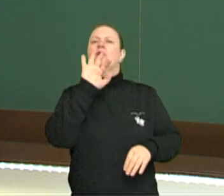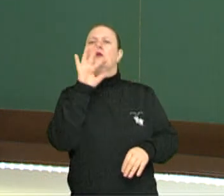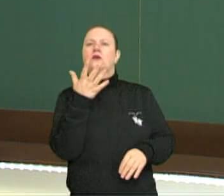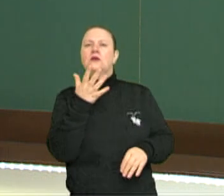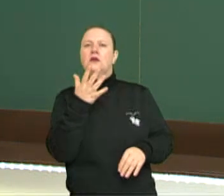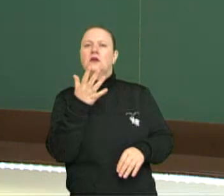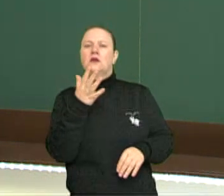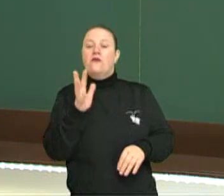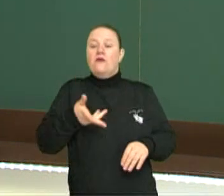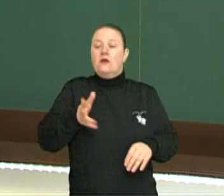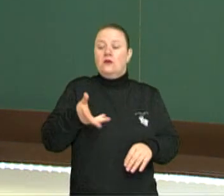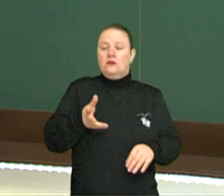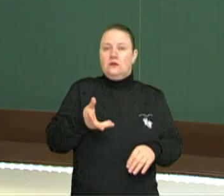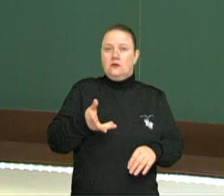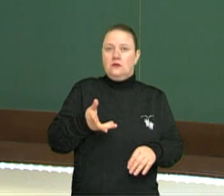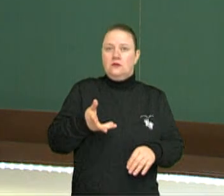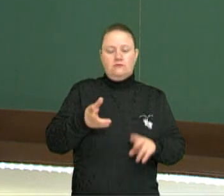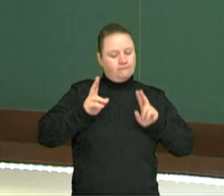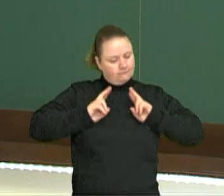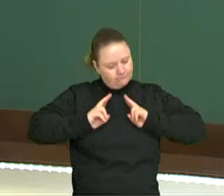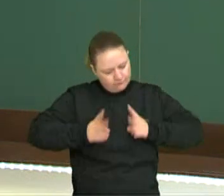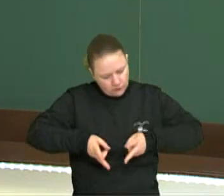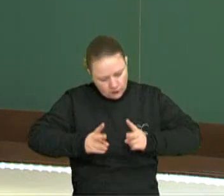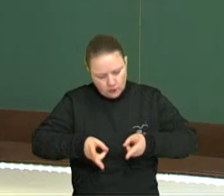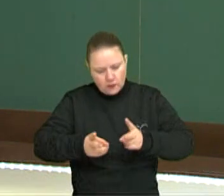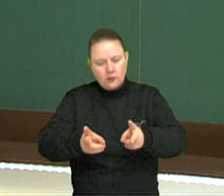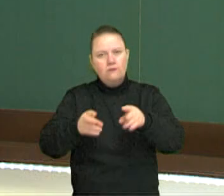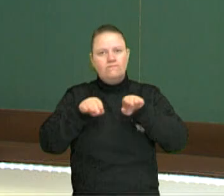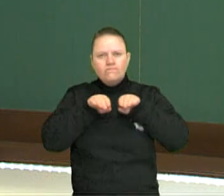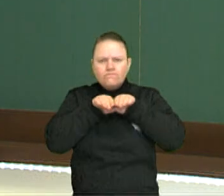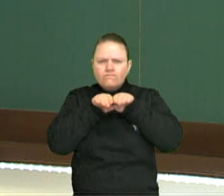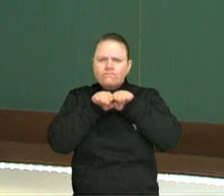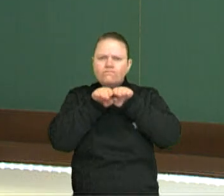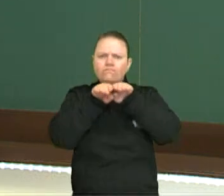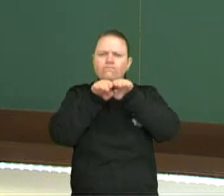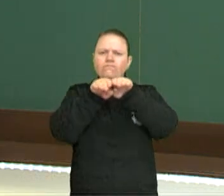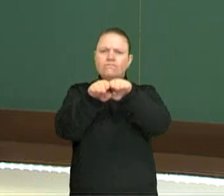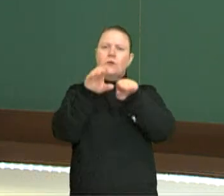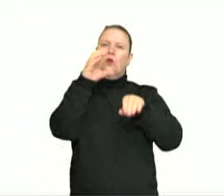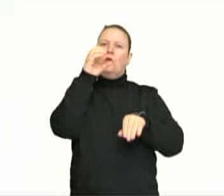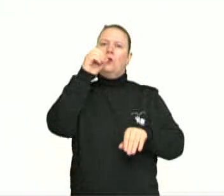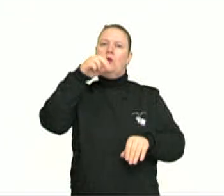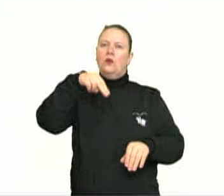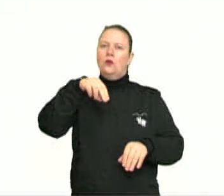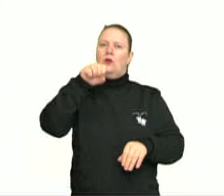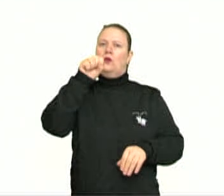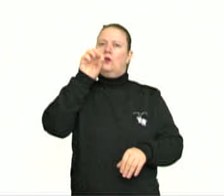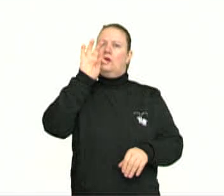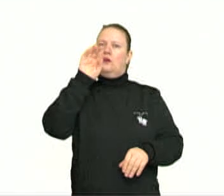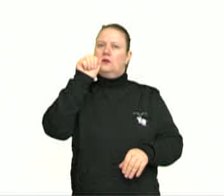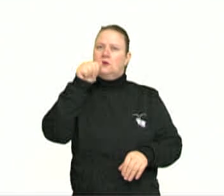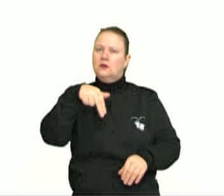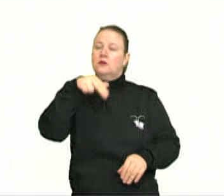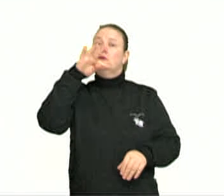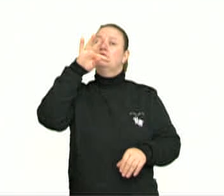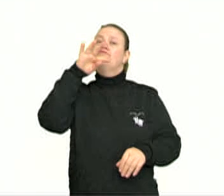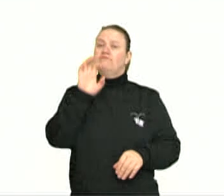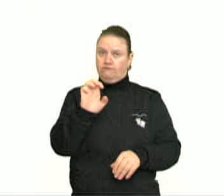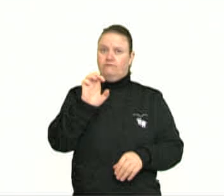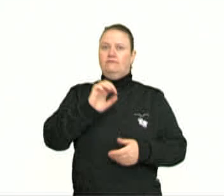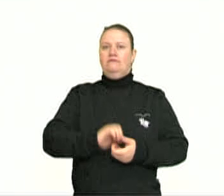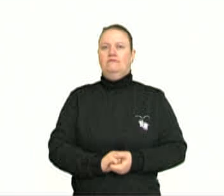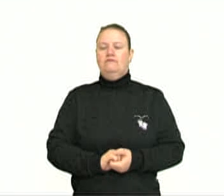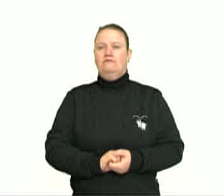aceleração? Permanece constante, certo? Ou seja, se está em repouso, tanto a velocidade